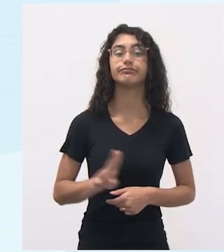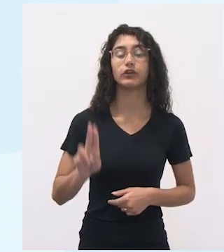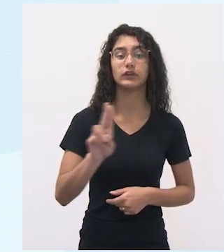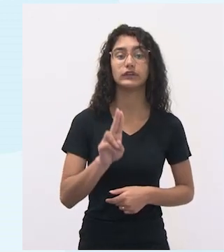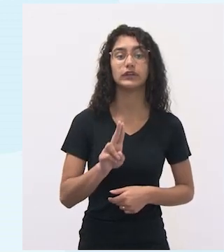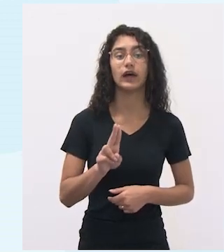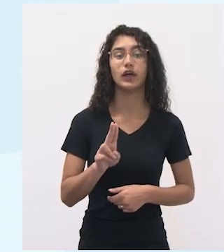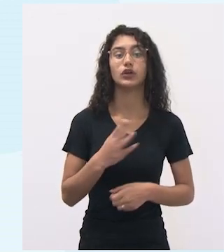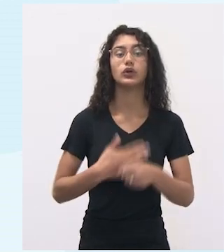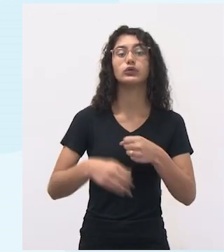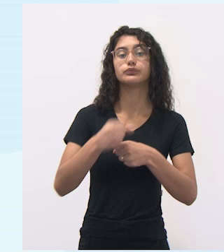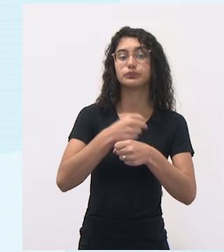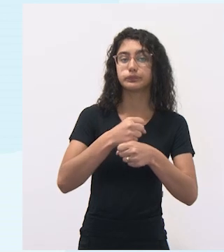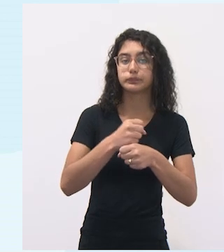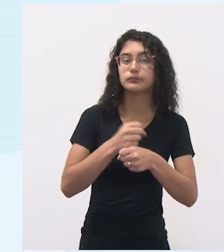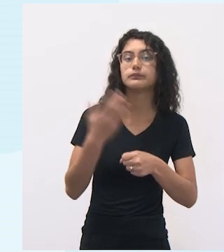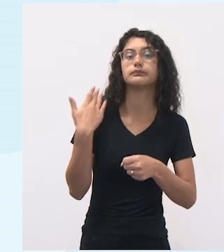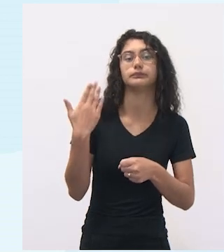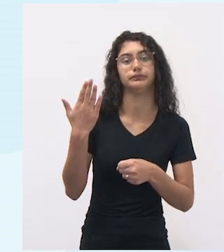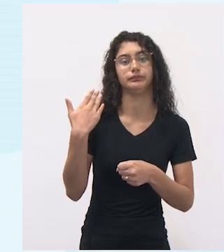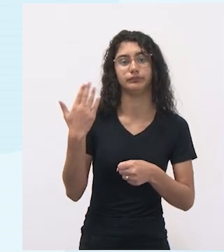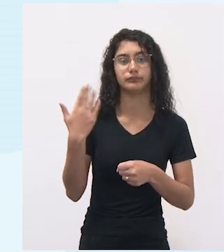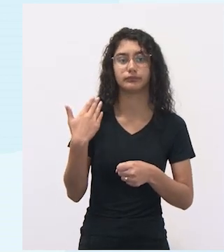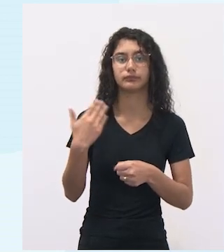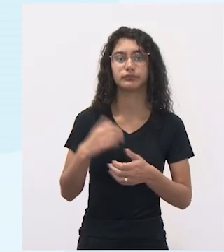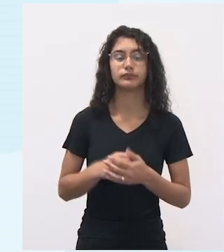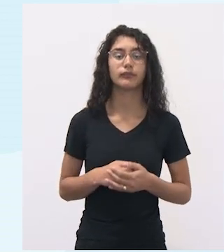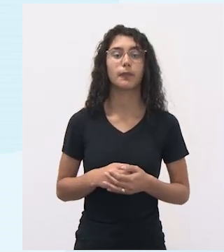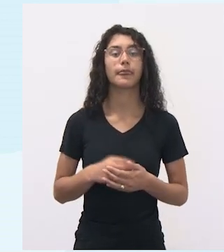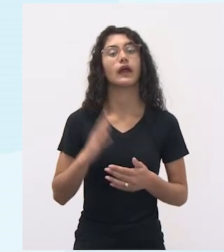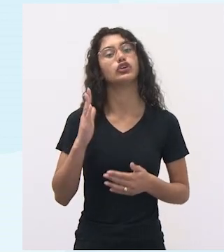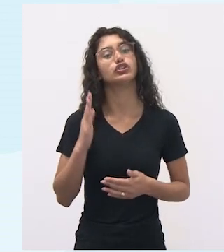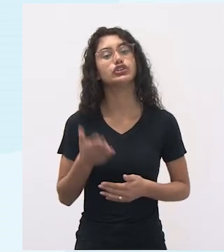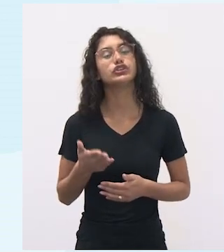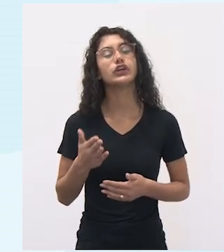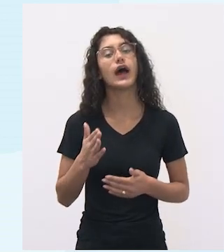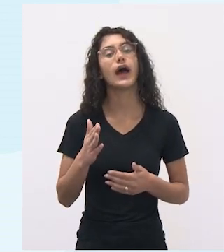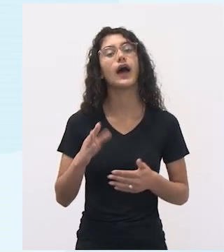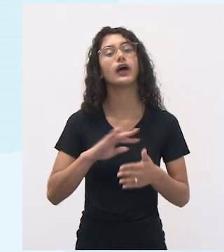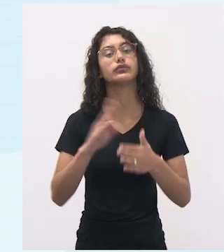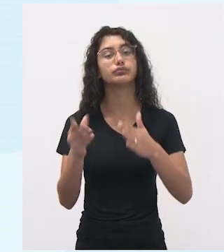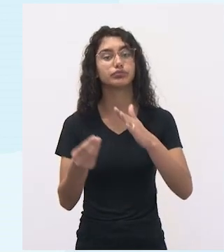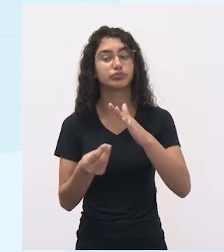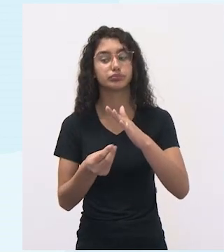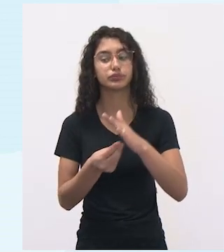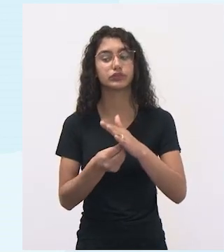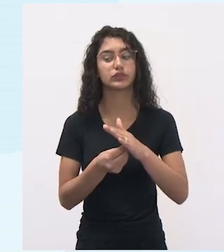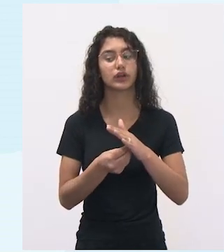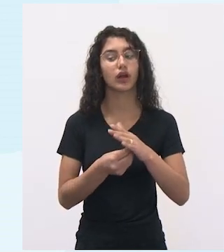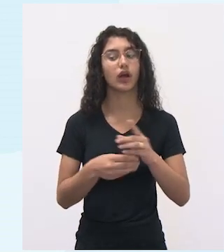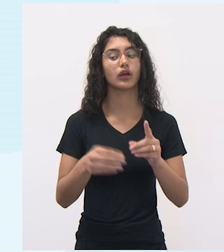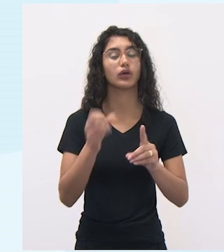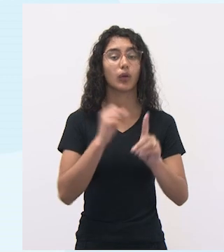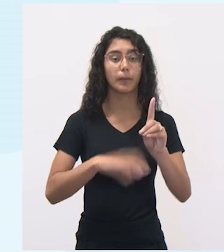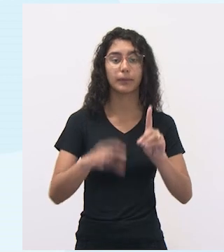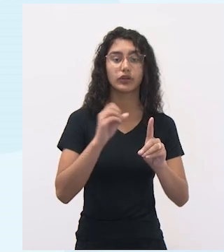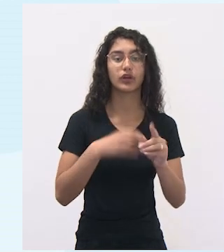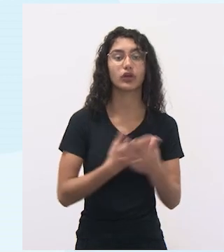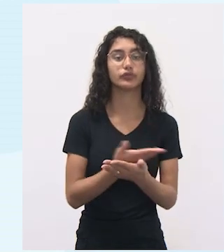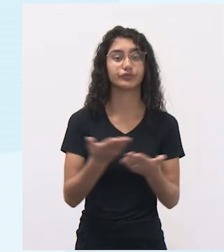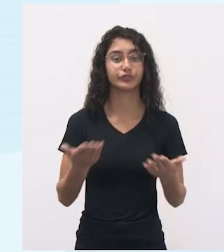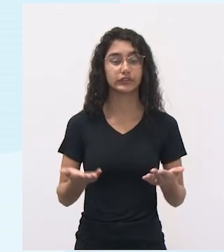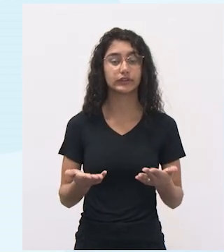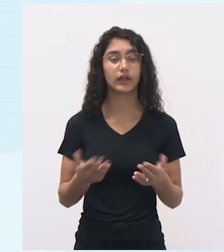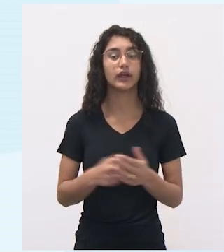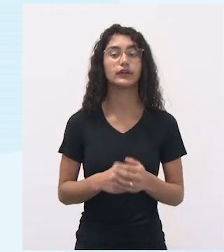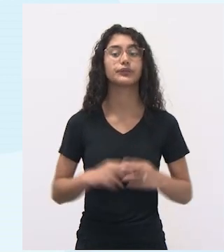começo do ano, é um material de apoio já compartilhado a respeito do IDEB, é muito interessante,